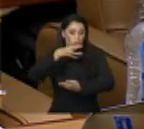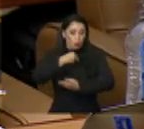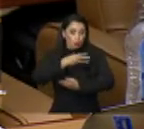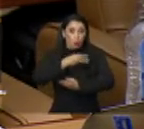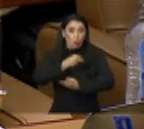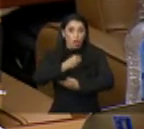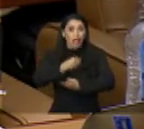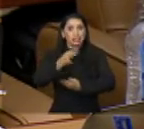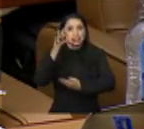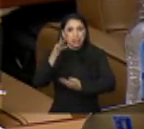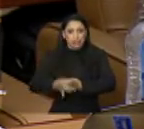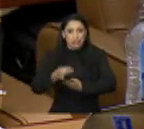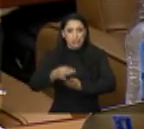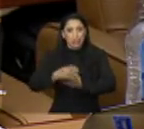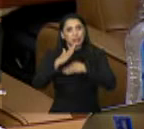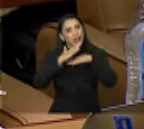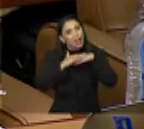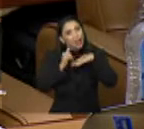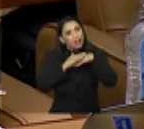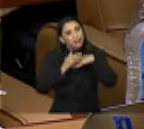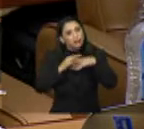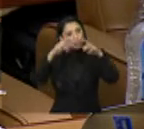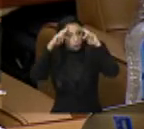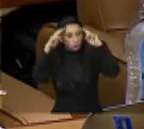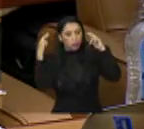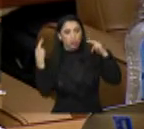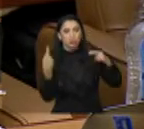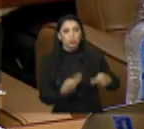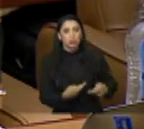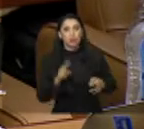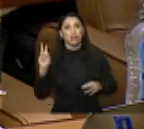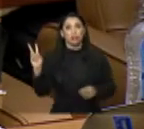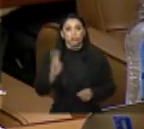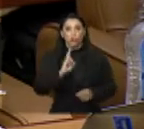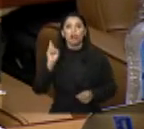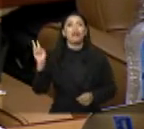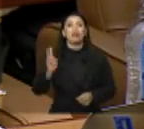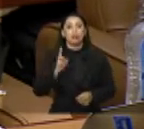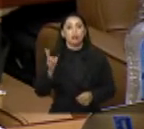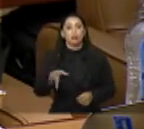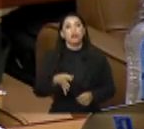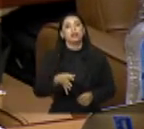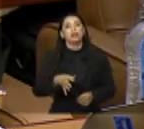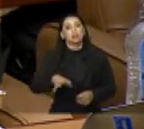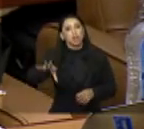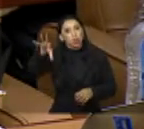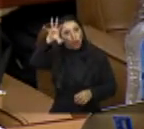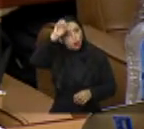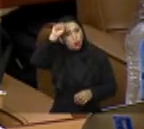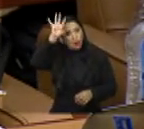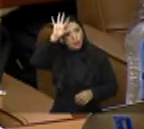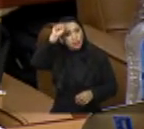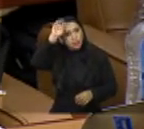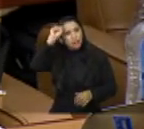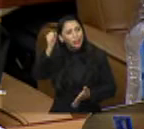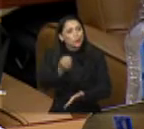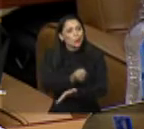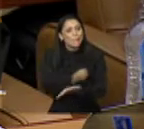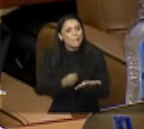adequada afeto respeito valores e conhecimentos básicos